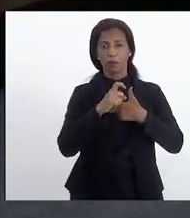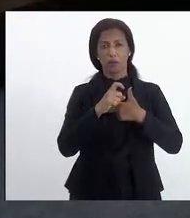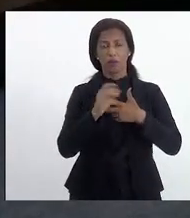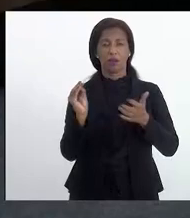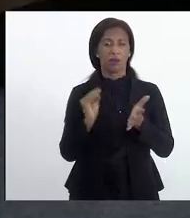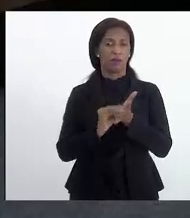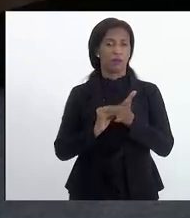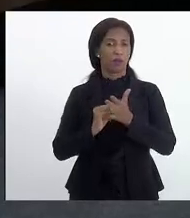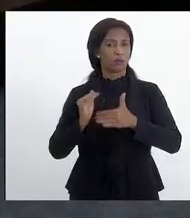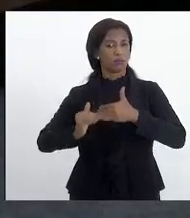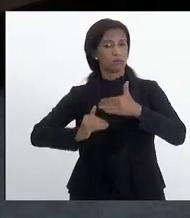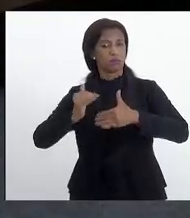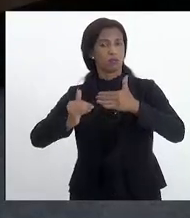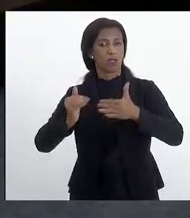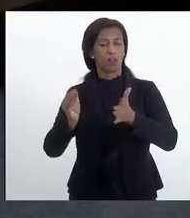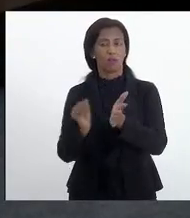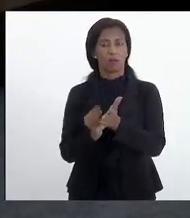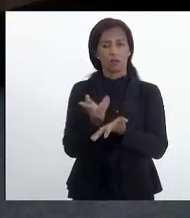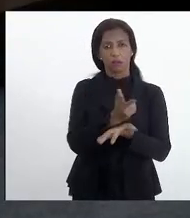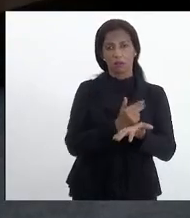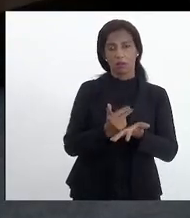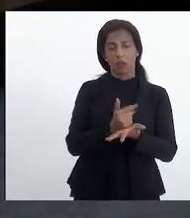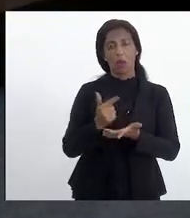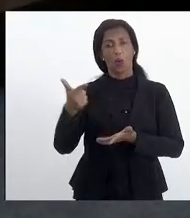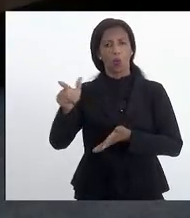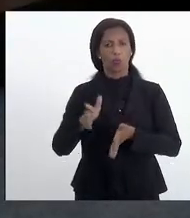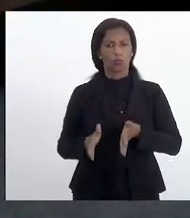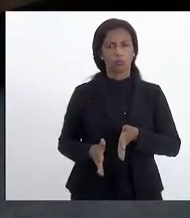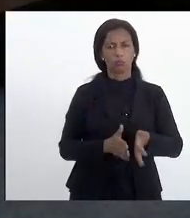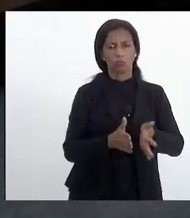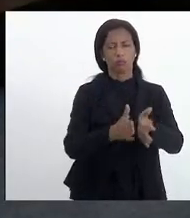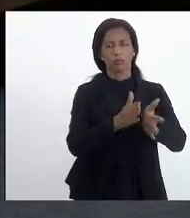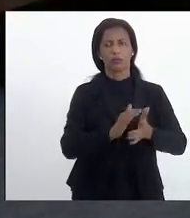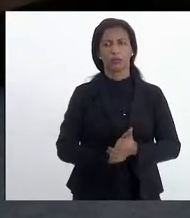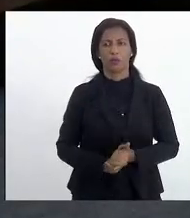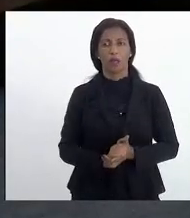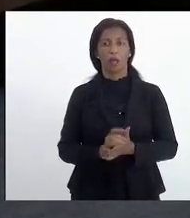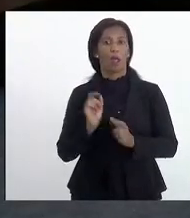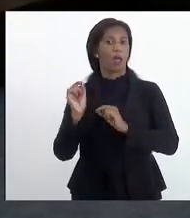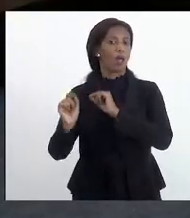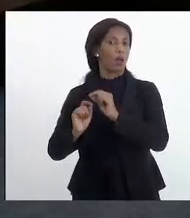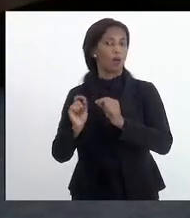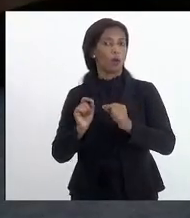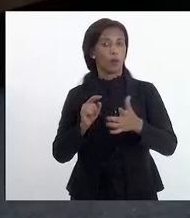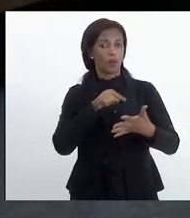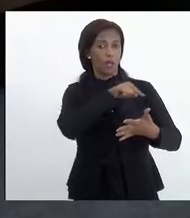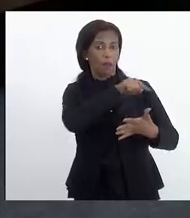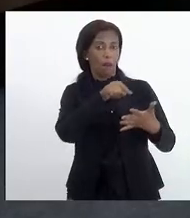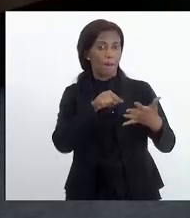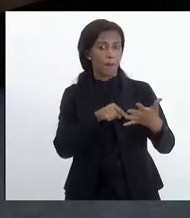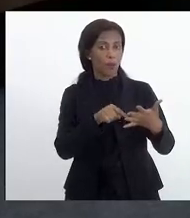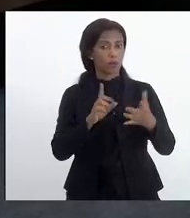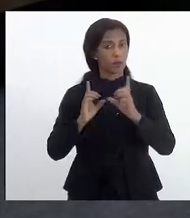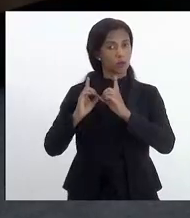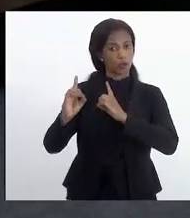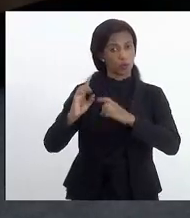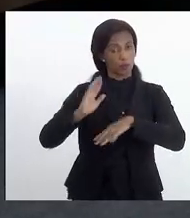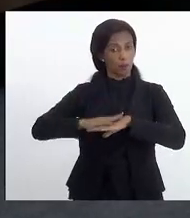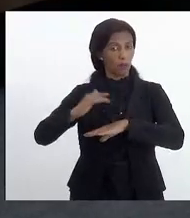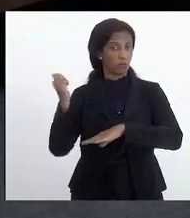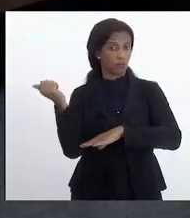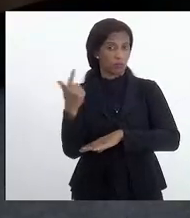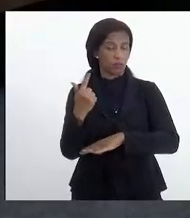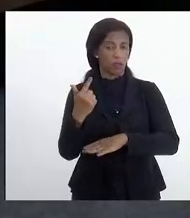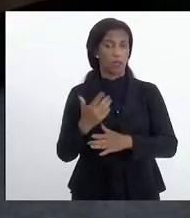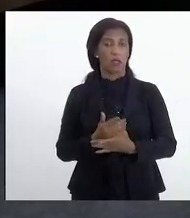construiu, não desenhou nenhum outro caminho. Agora, o que ele aponta de discussão é muito mais que isso. É um